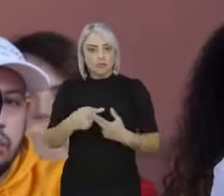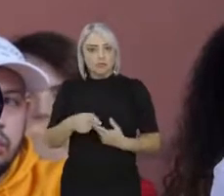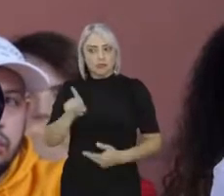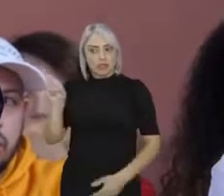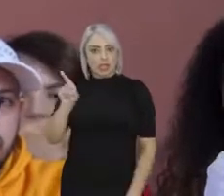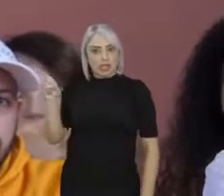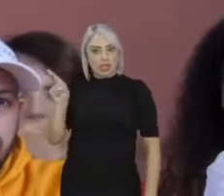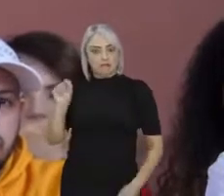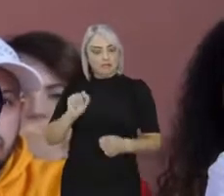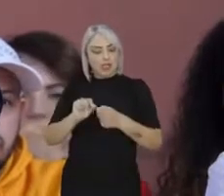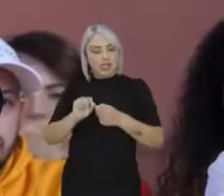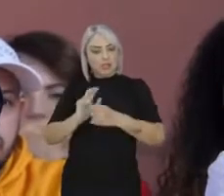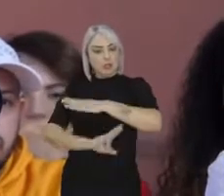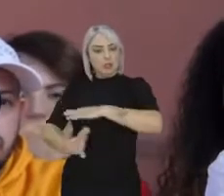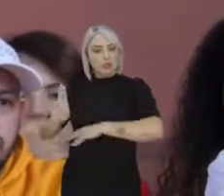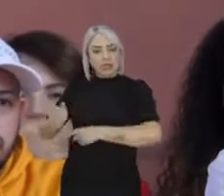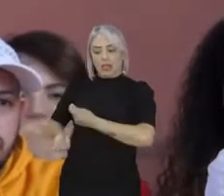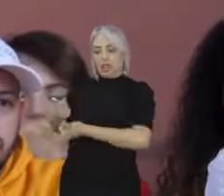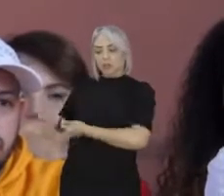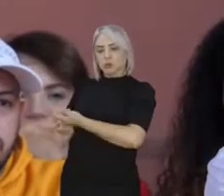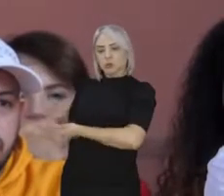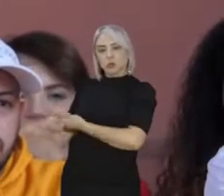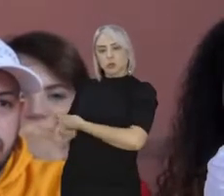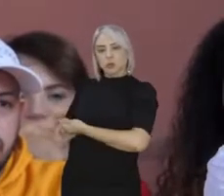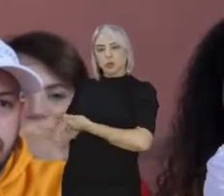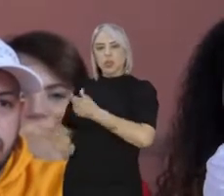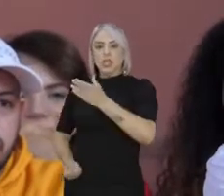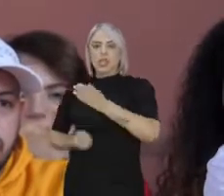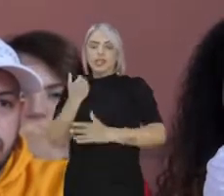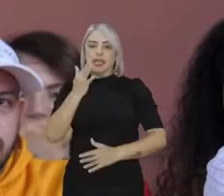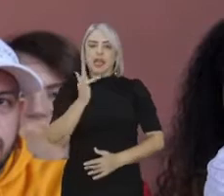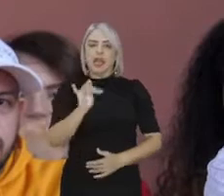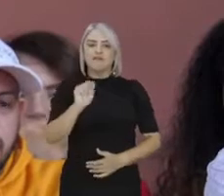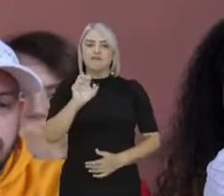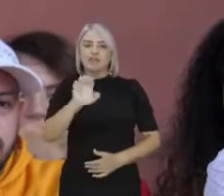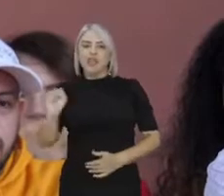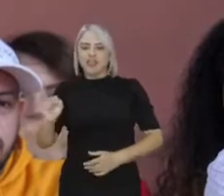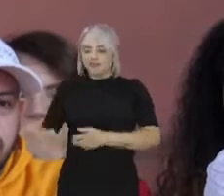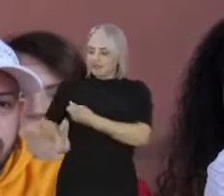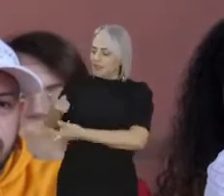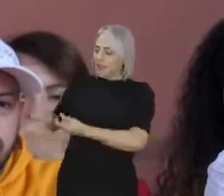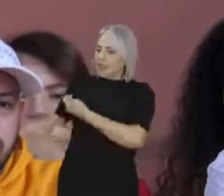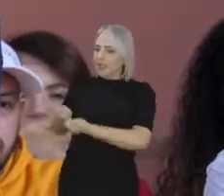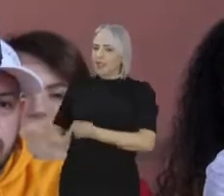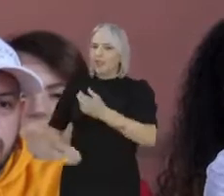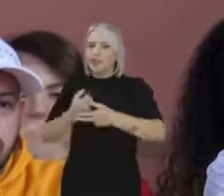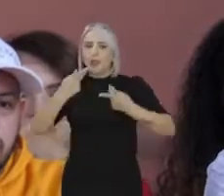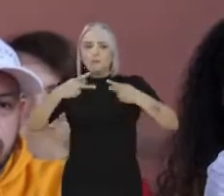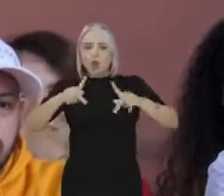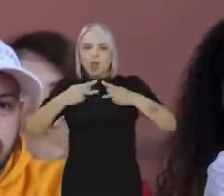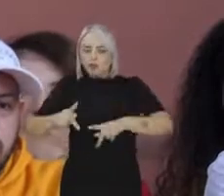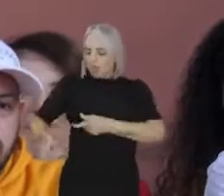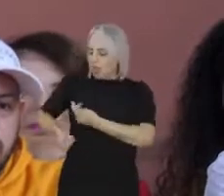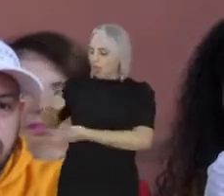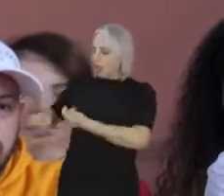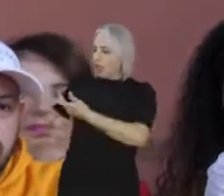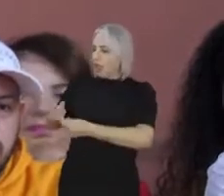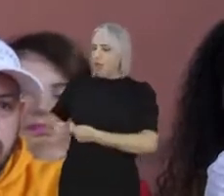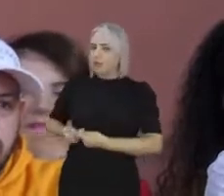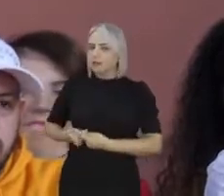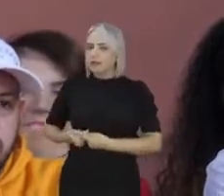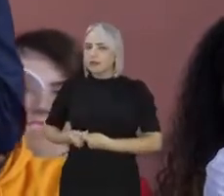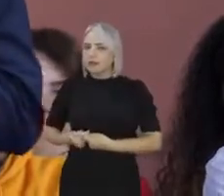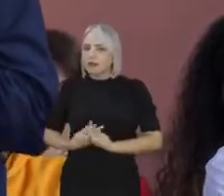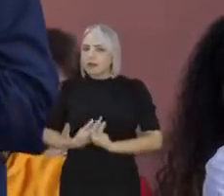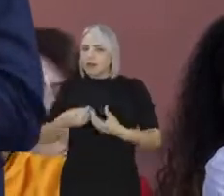gasto. Criar FIES é gasto. Criar ProUni é gasto. Colocar muitos alunos nas universidades